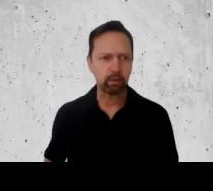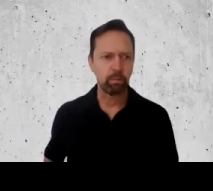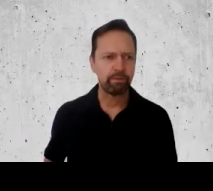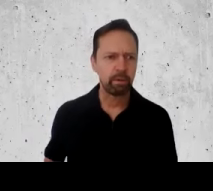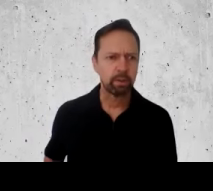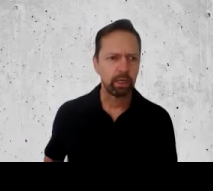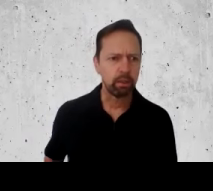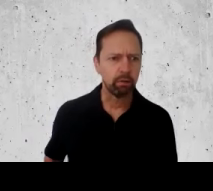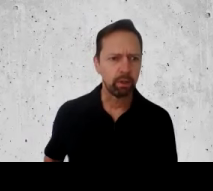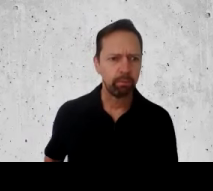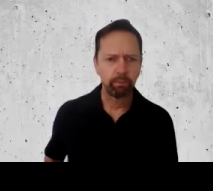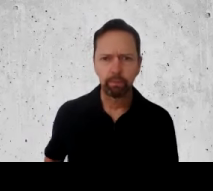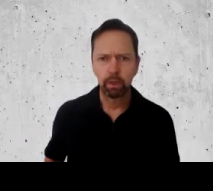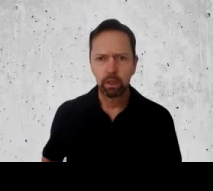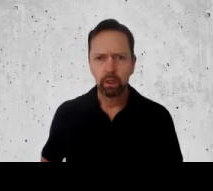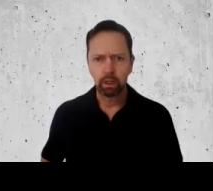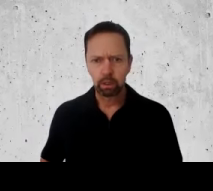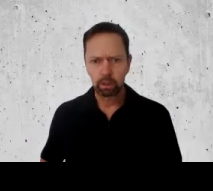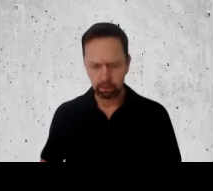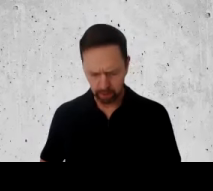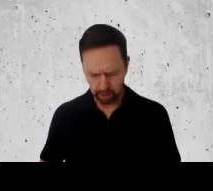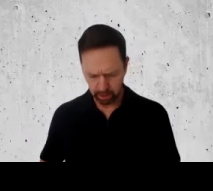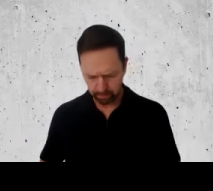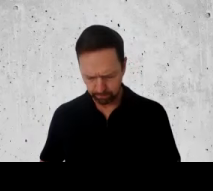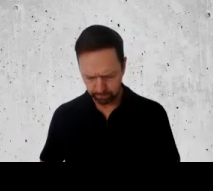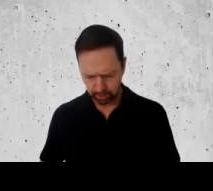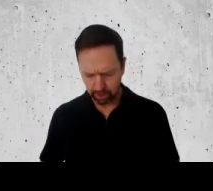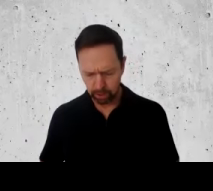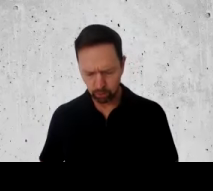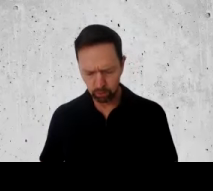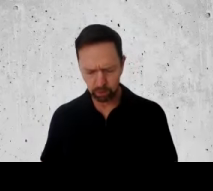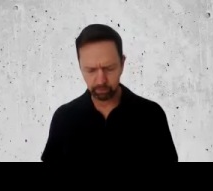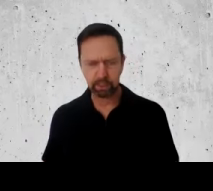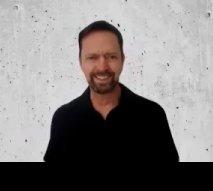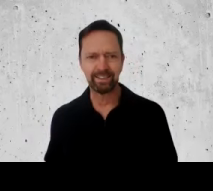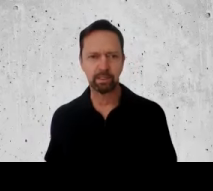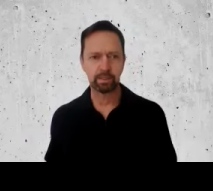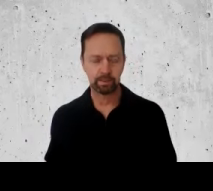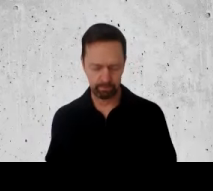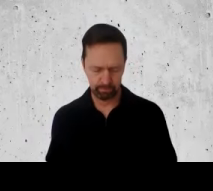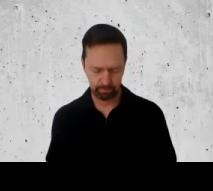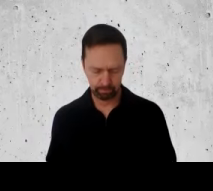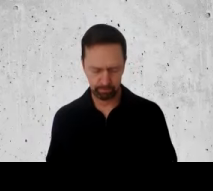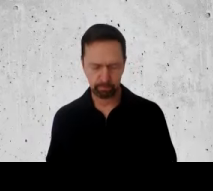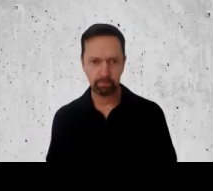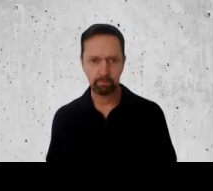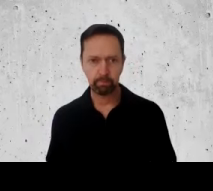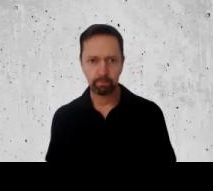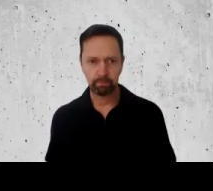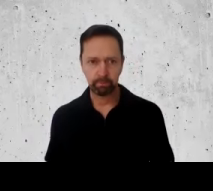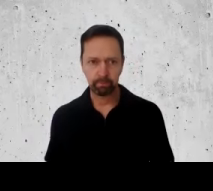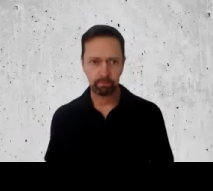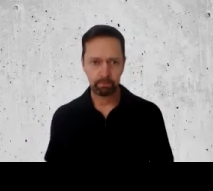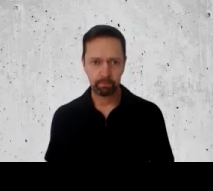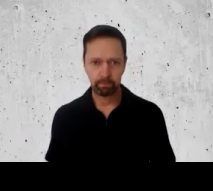o Bernardo Mafra está aí? Não, né? Então tá. Caio Oliveira Dantas.